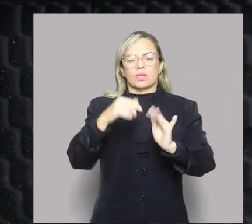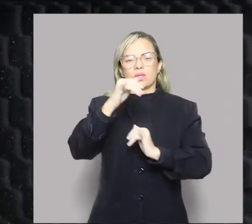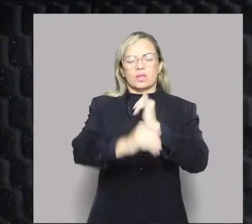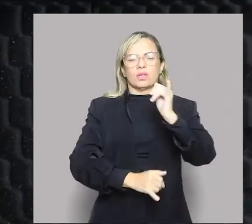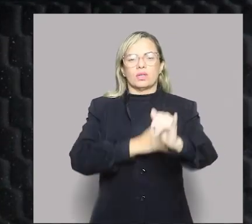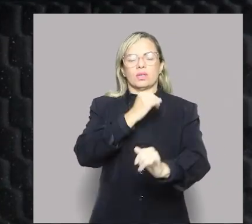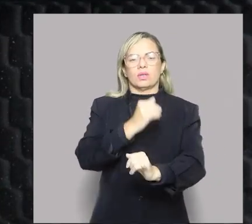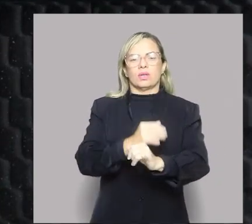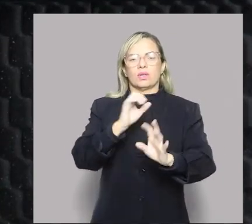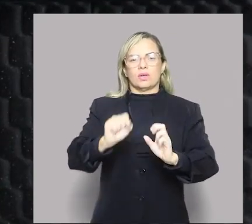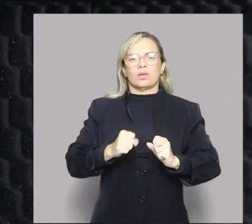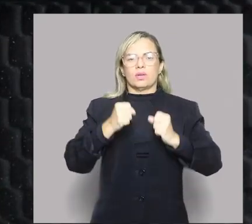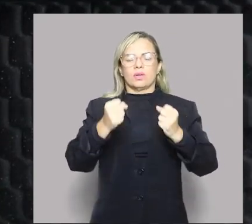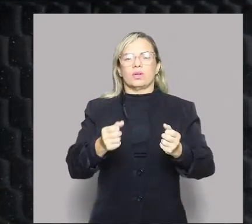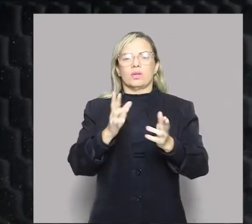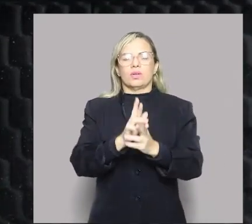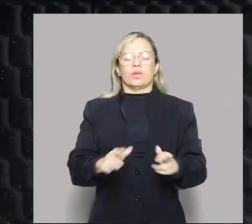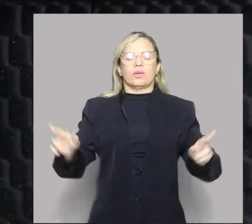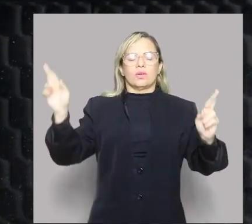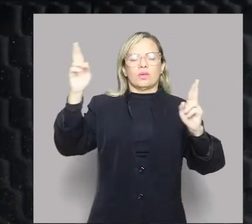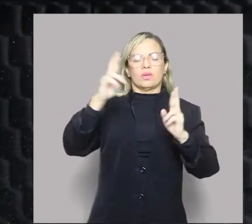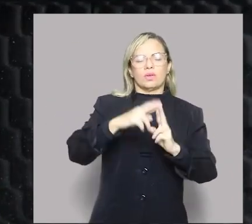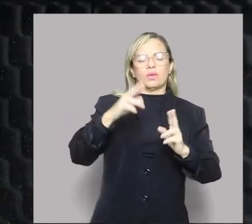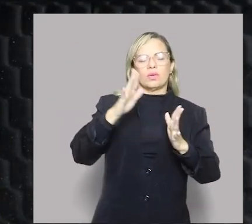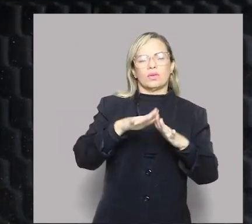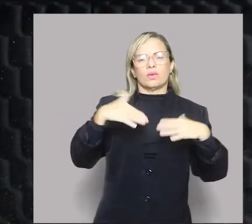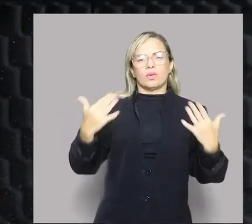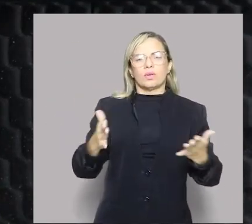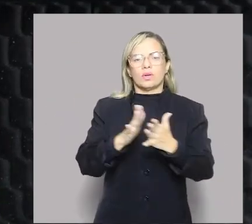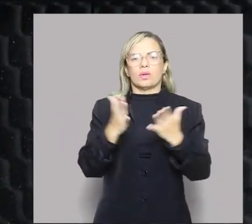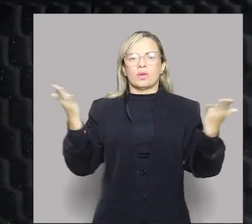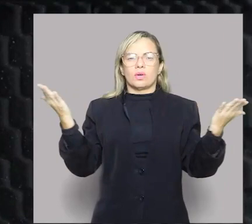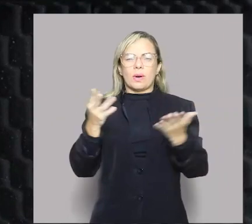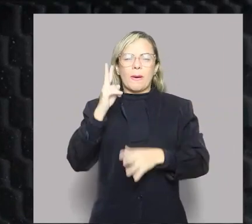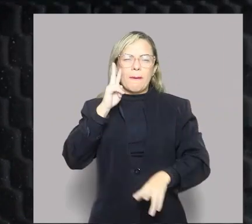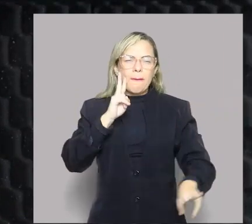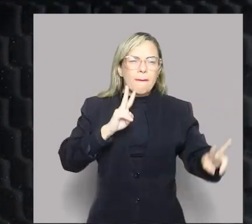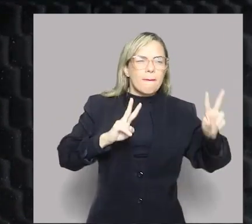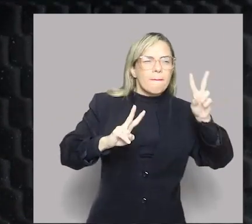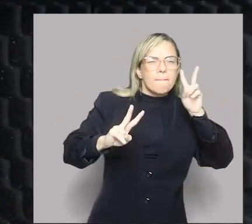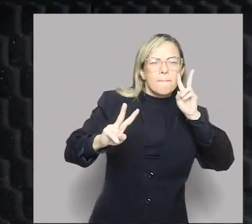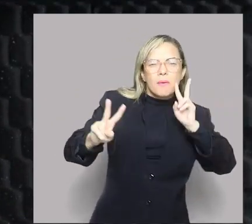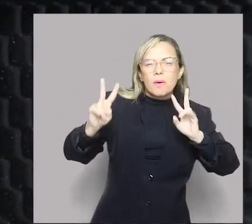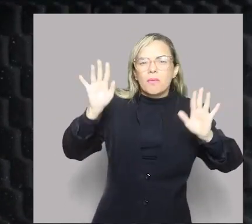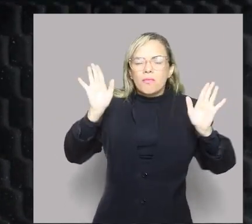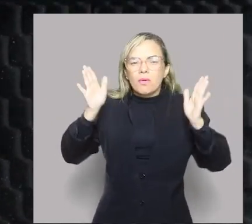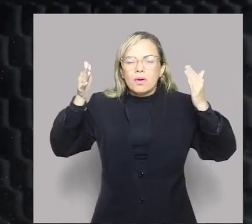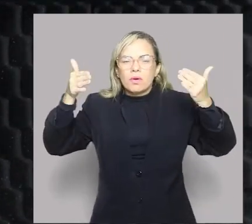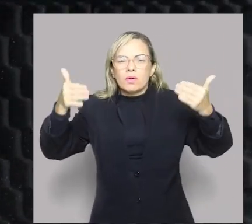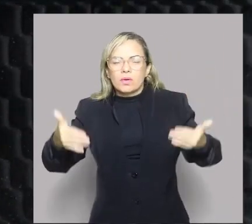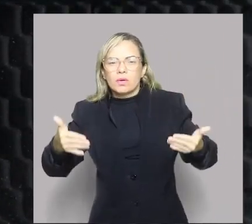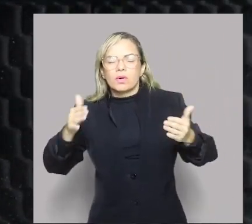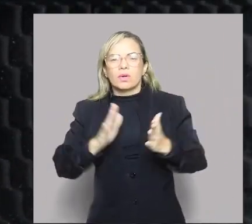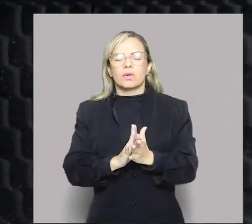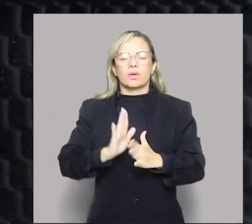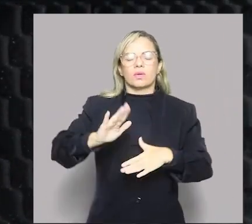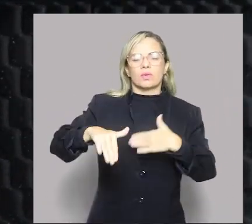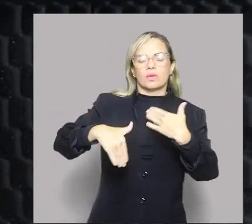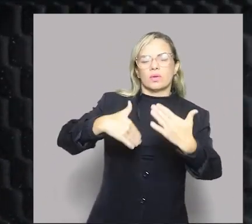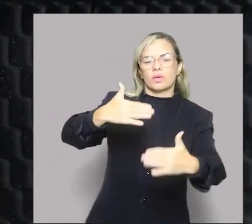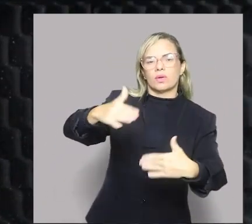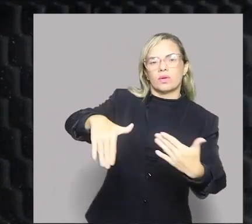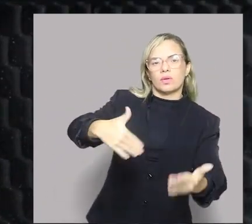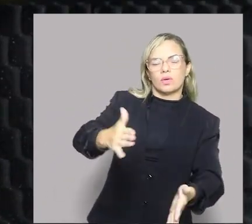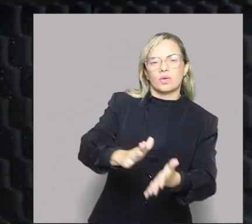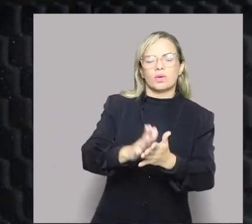também podem servir como referência. Então, hoje, o seu olho ele precisa estar muito atento para que, à medida que você vai adquirindo